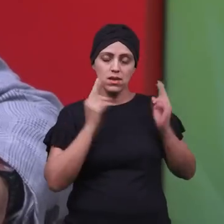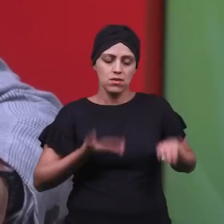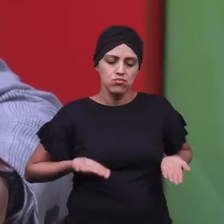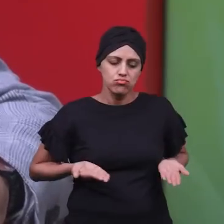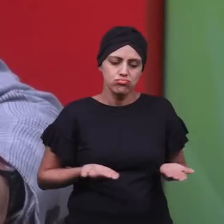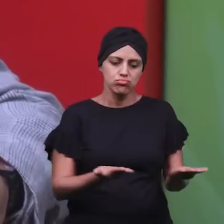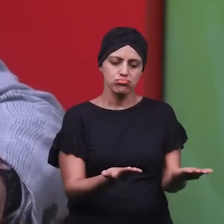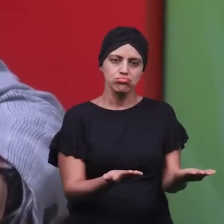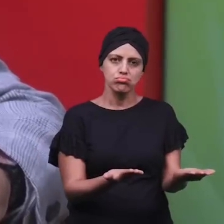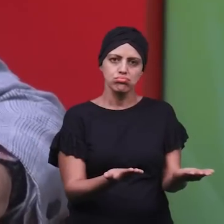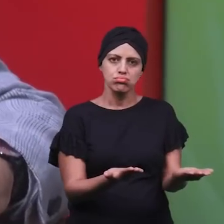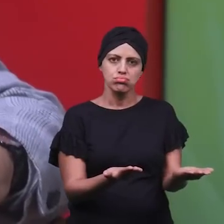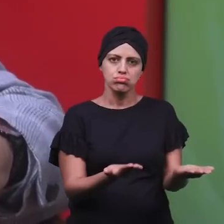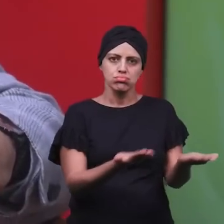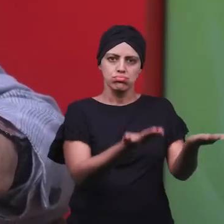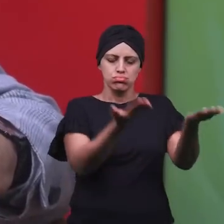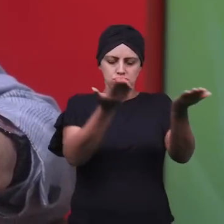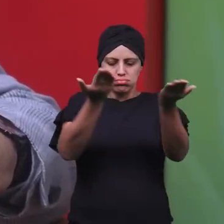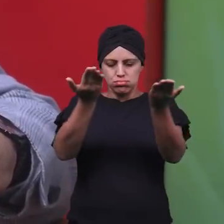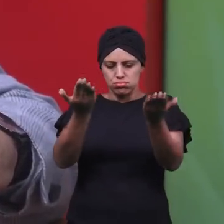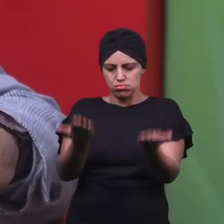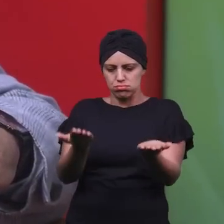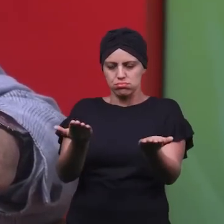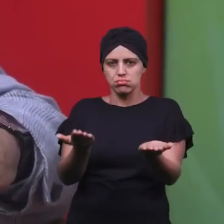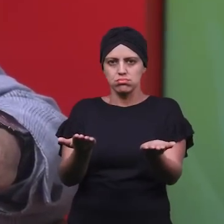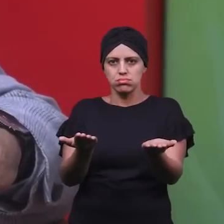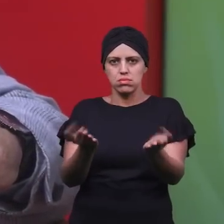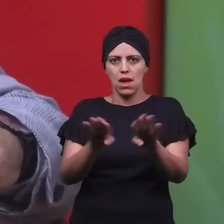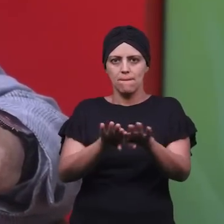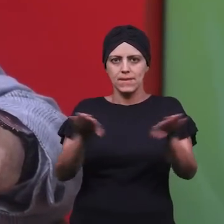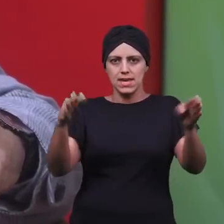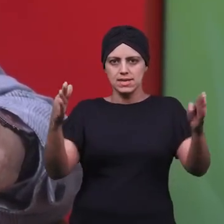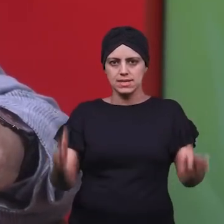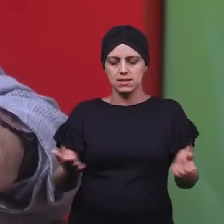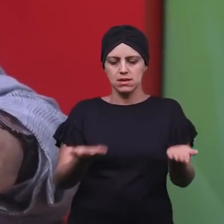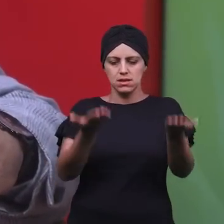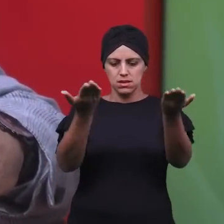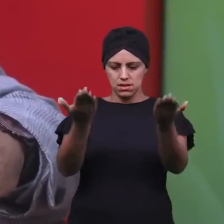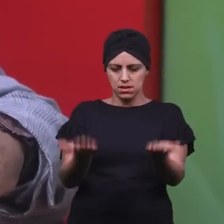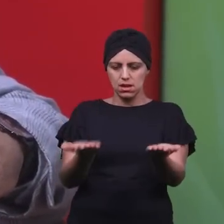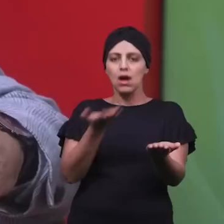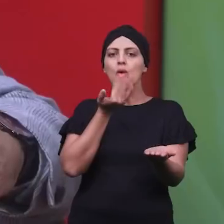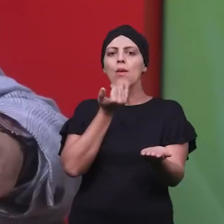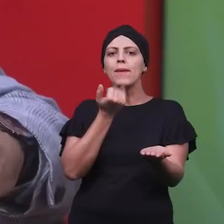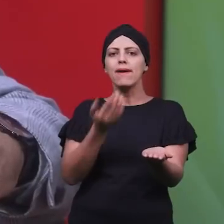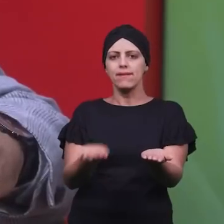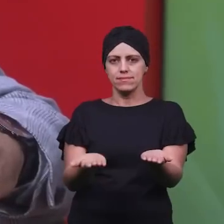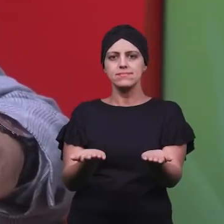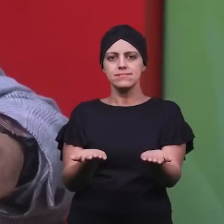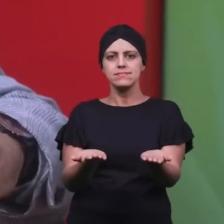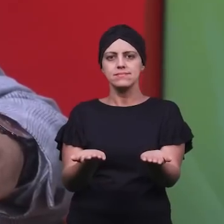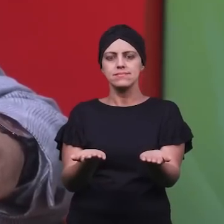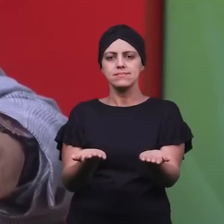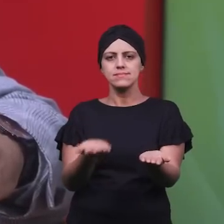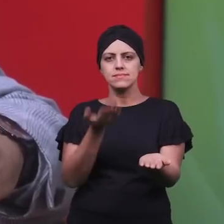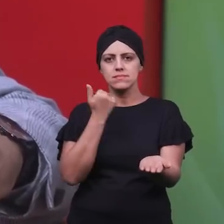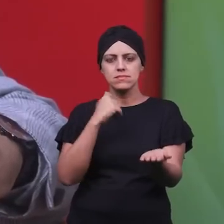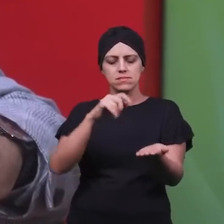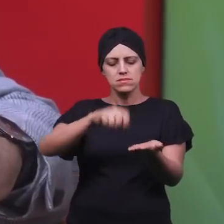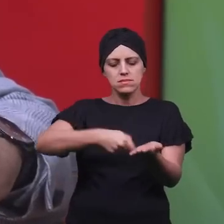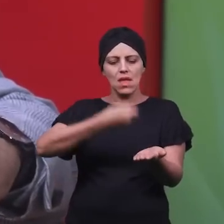cima da mesa de cada família de hebreus para fortalecer o corpo